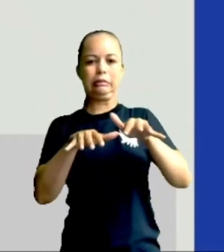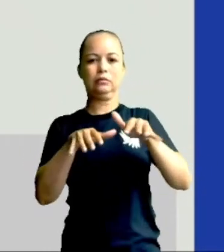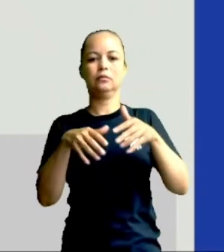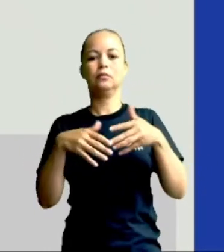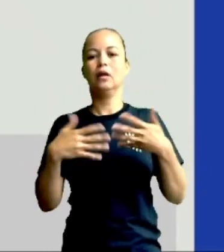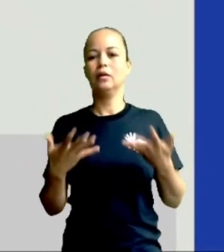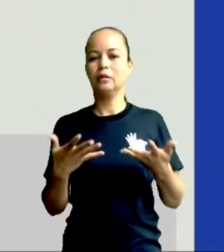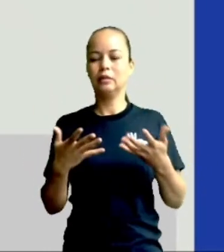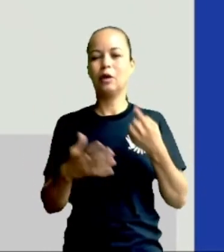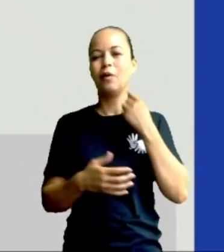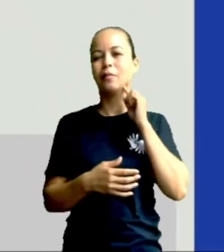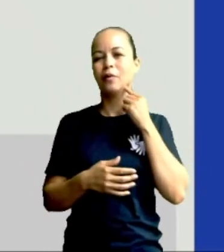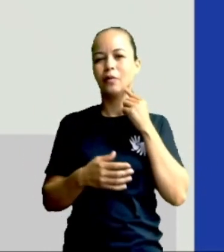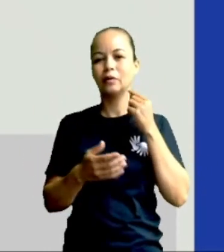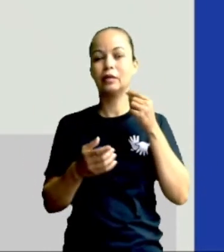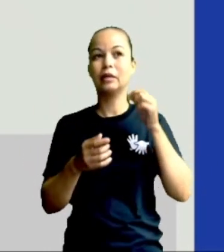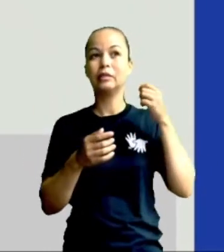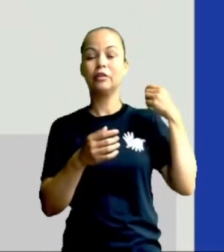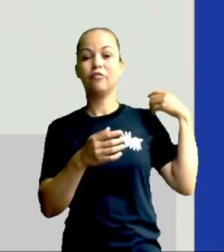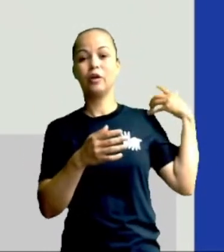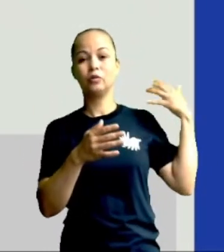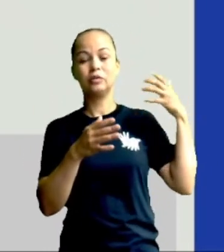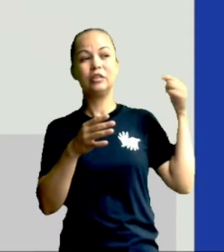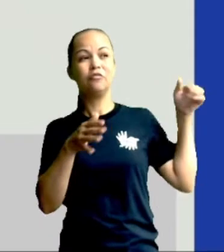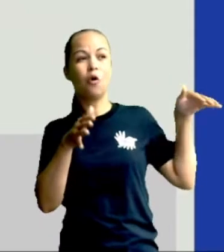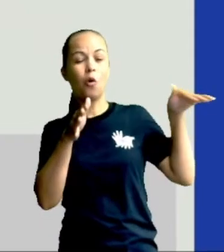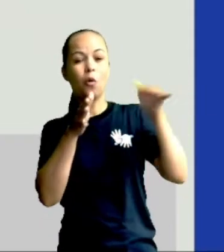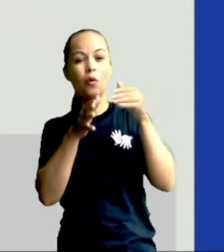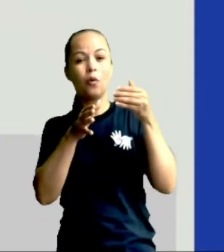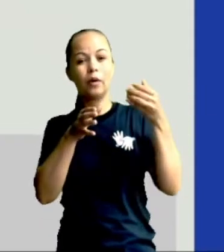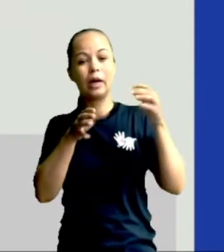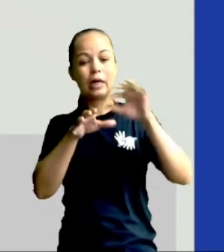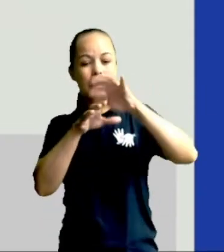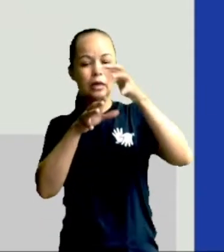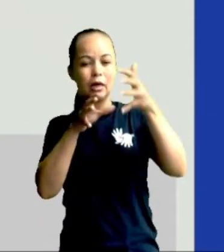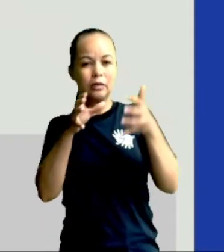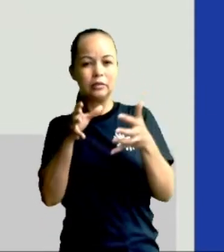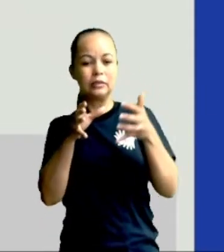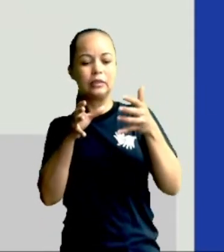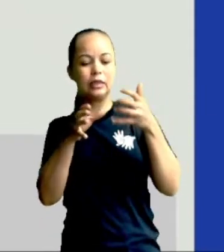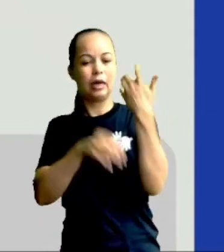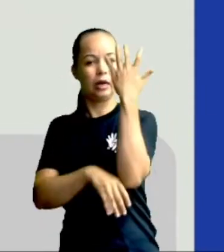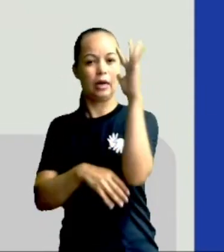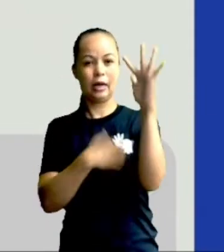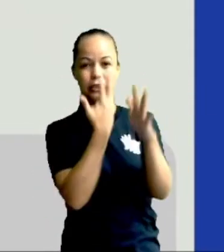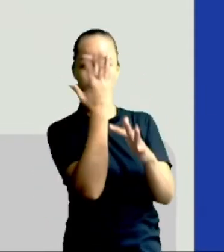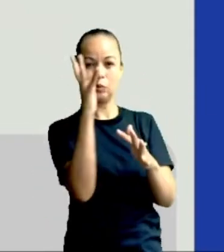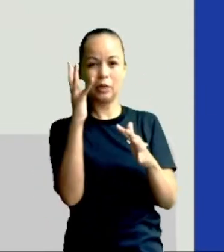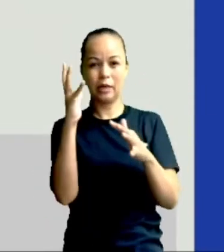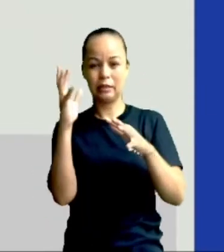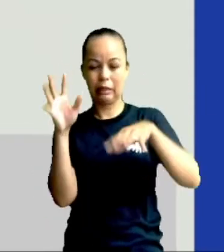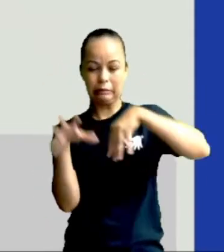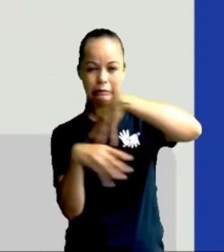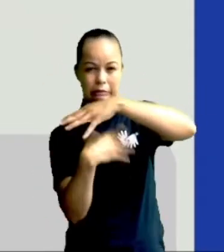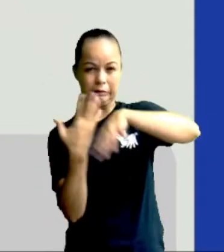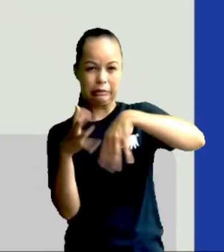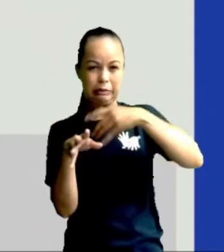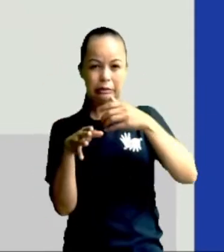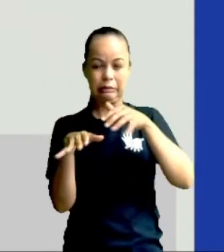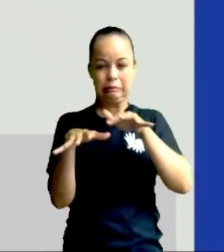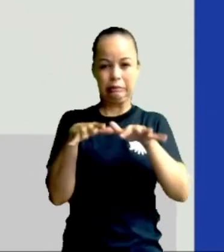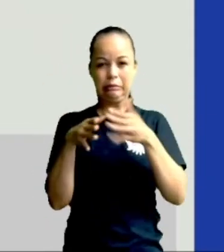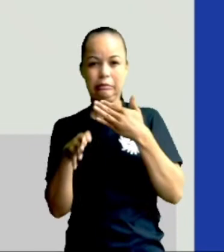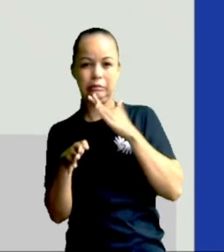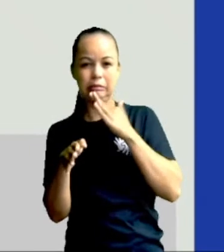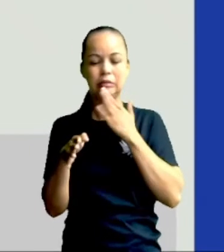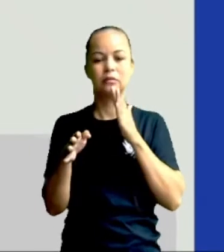seja, a poluição é algo que vem de fora, que entra na natureza, fazendo aquele